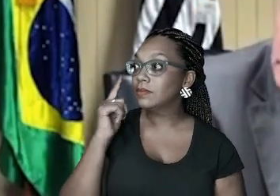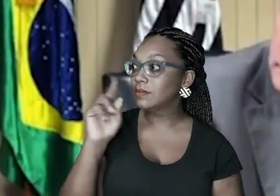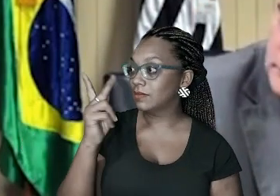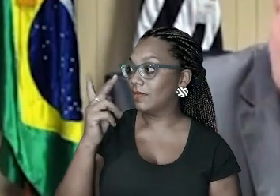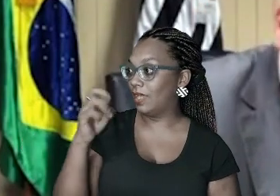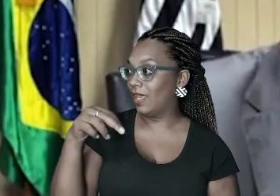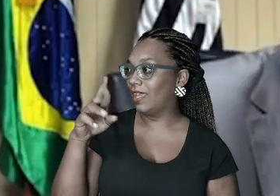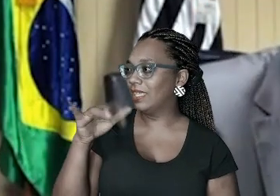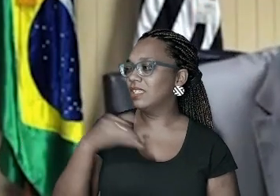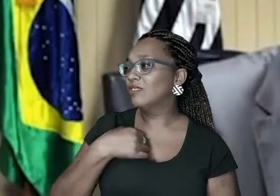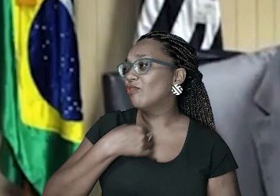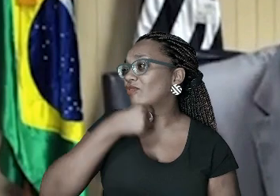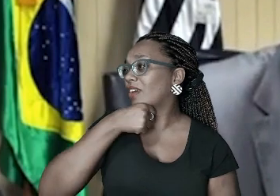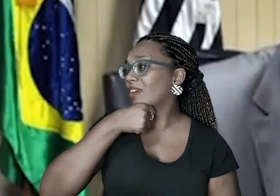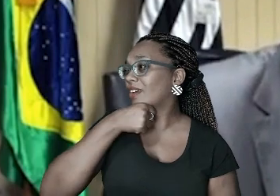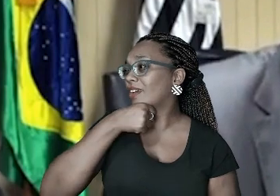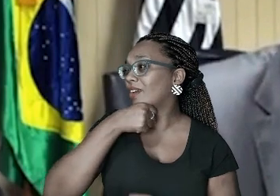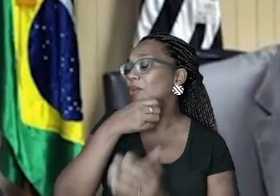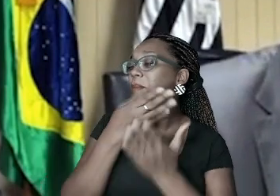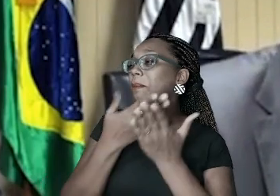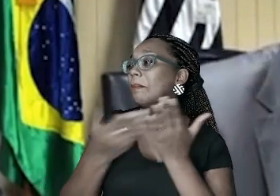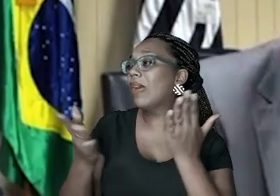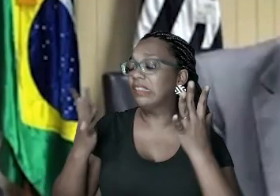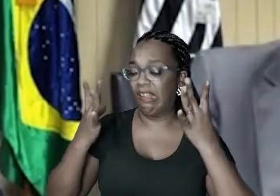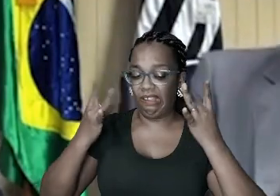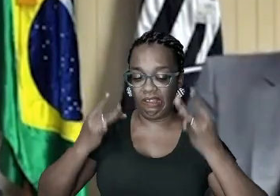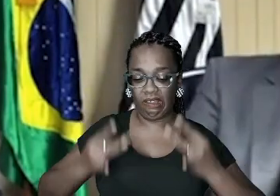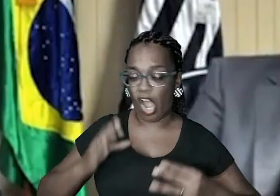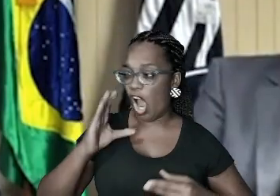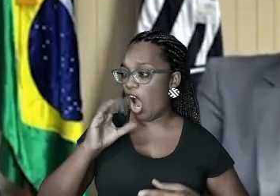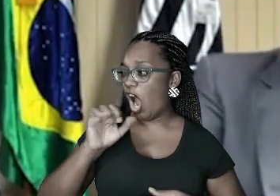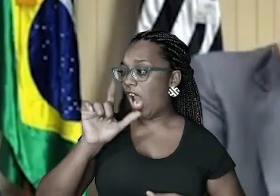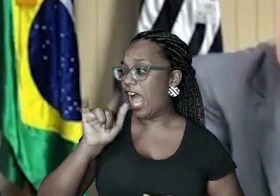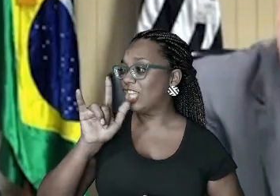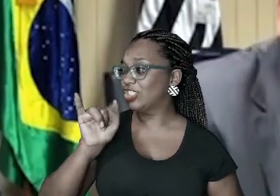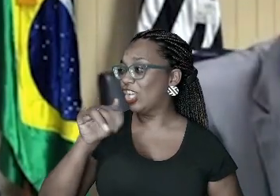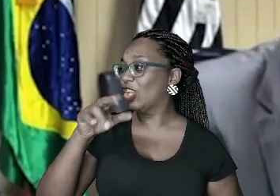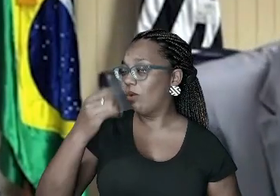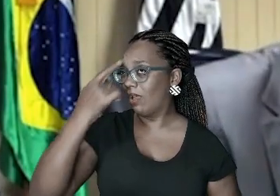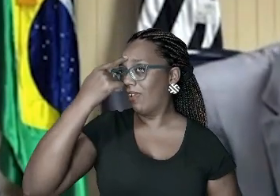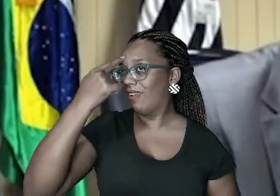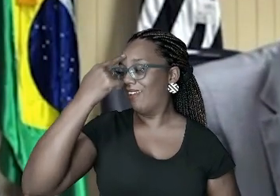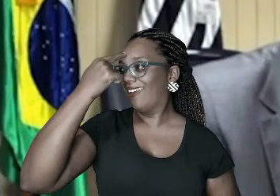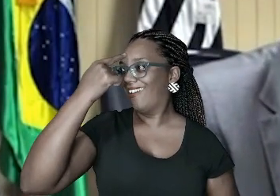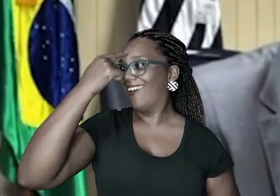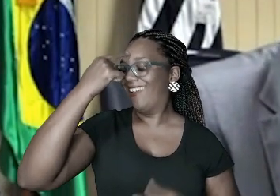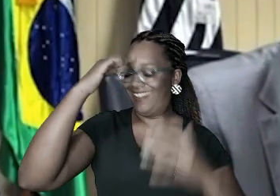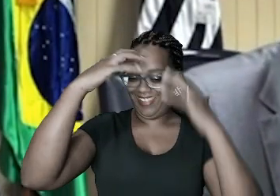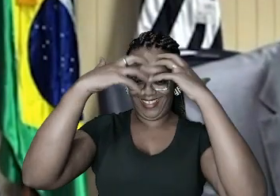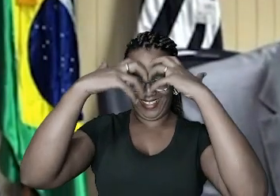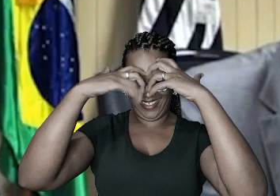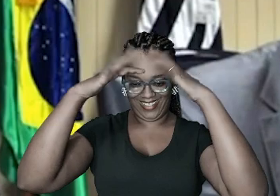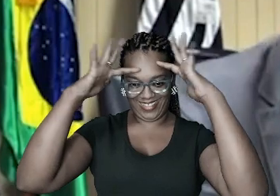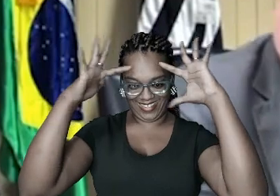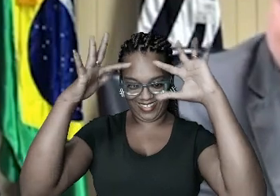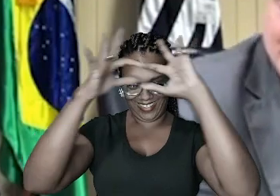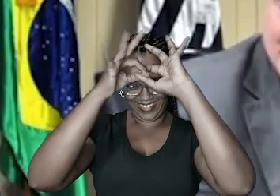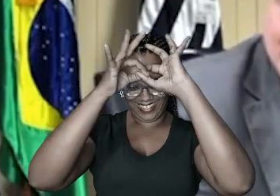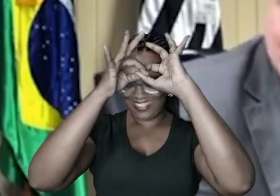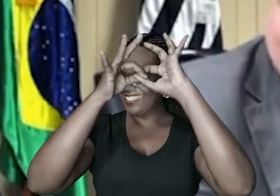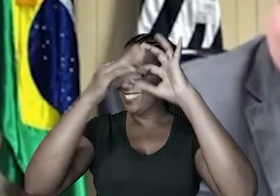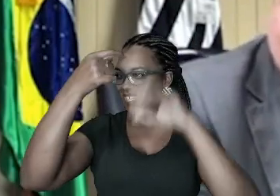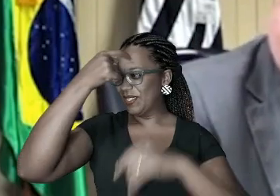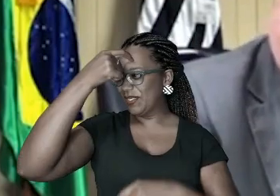uma última lembrança Henrique Quando nós vamos envelhecendo nós perdemos colágeno mas nós começamos a ter